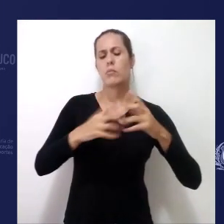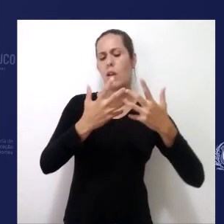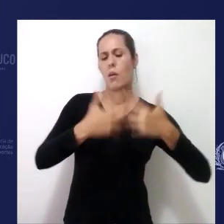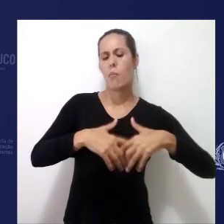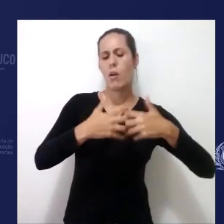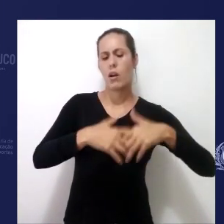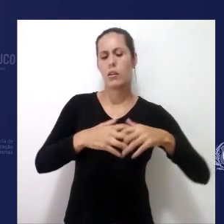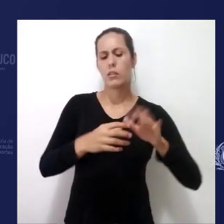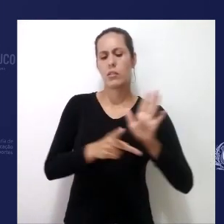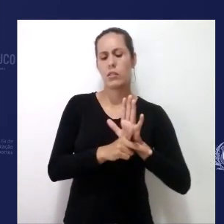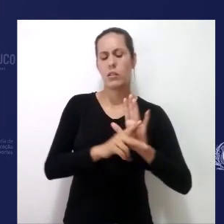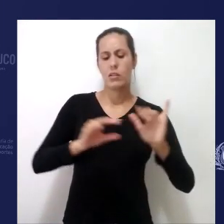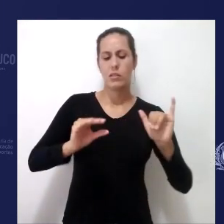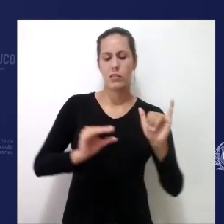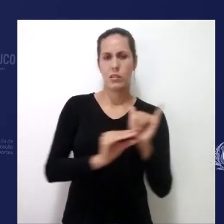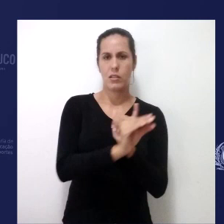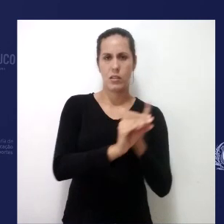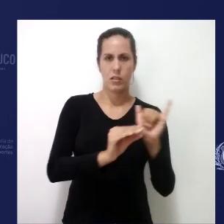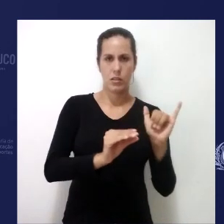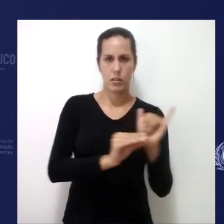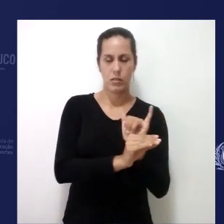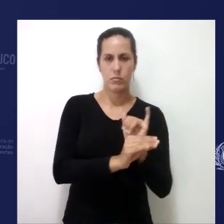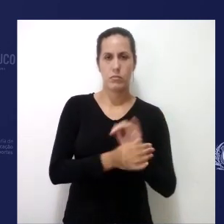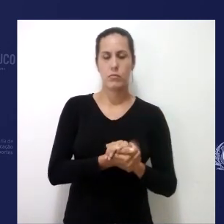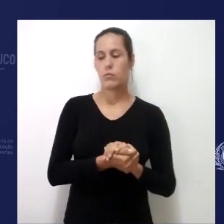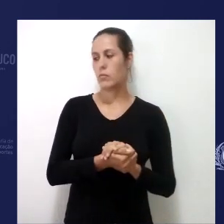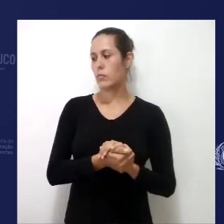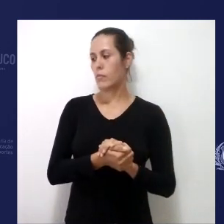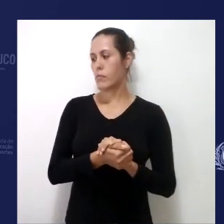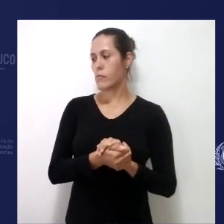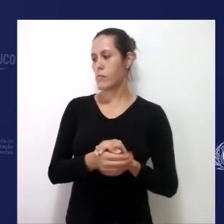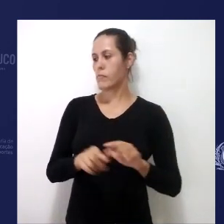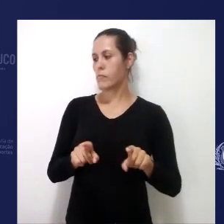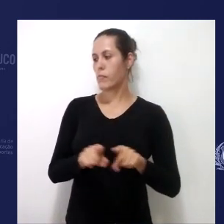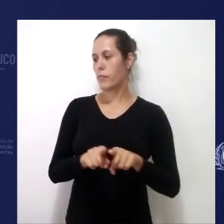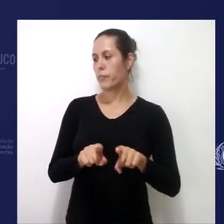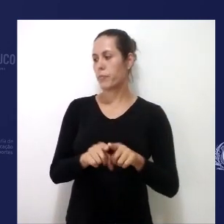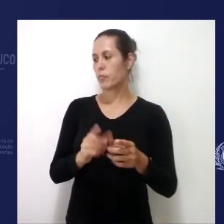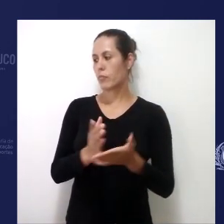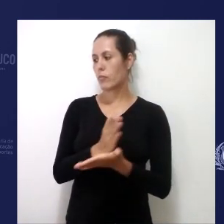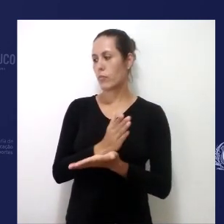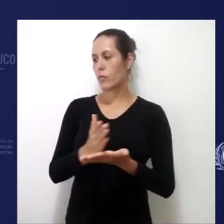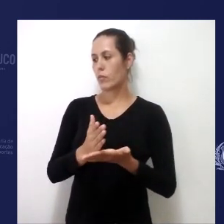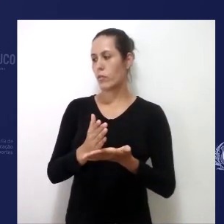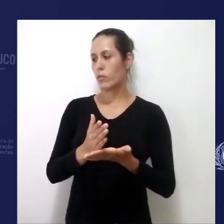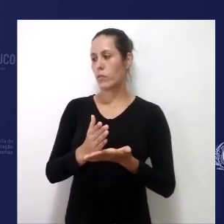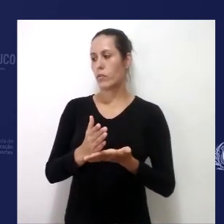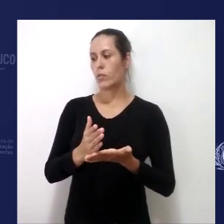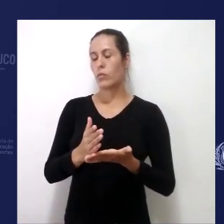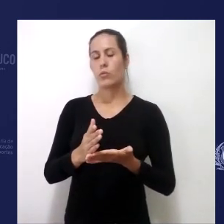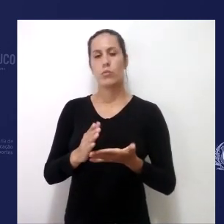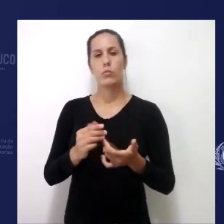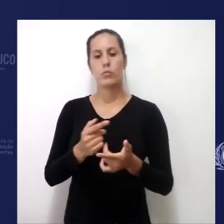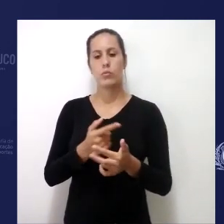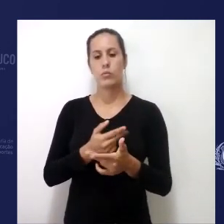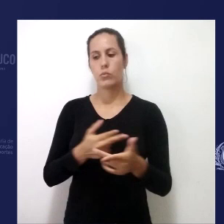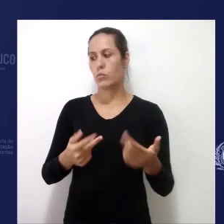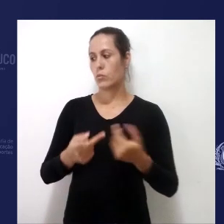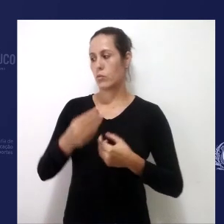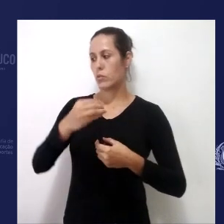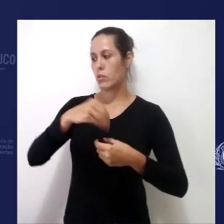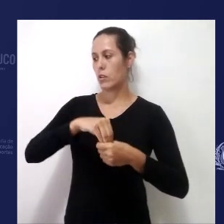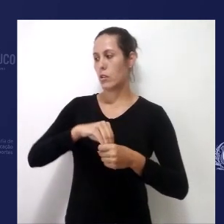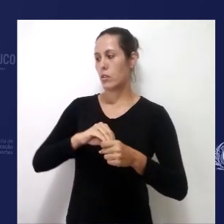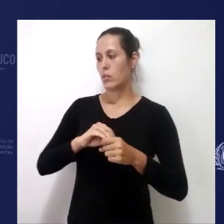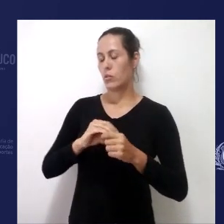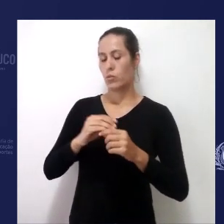fala de máquinas térmicas, vamos falar de dispositivos que transformam a energia interna de